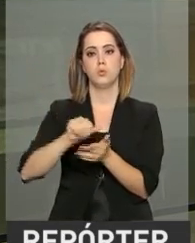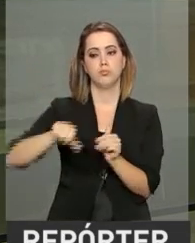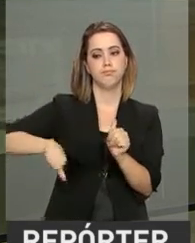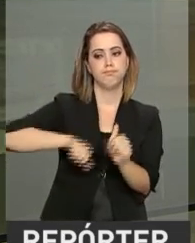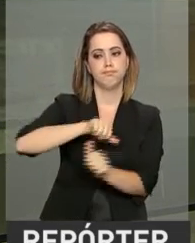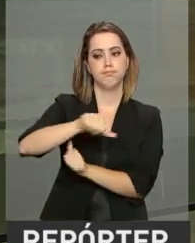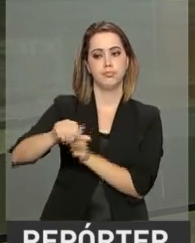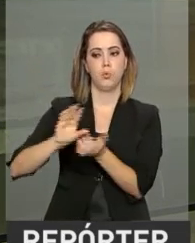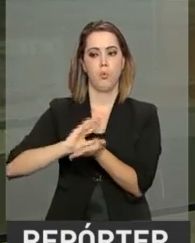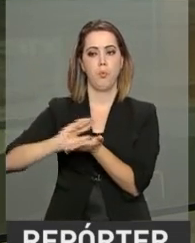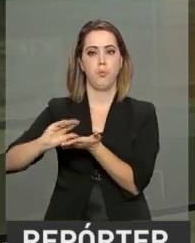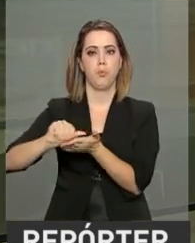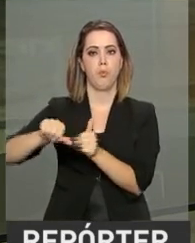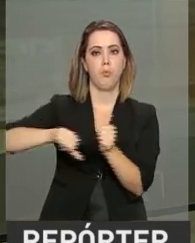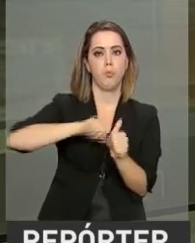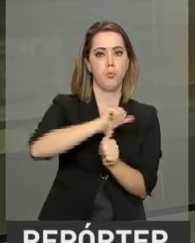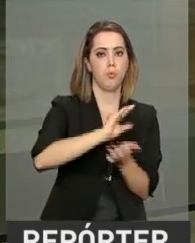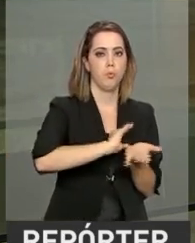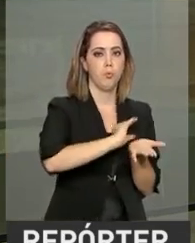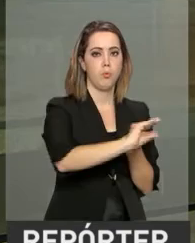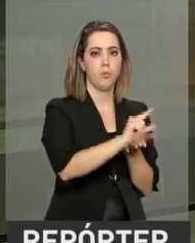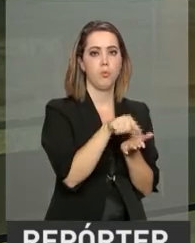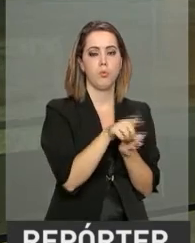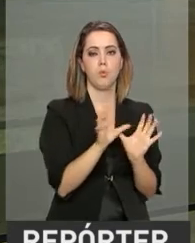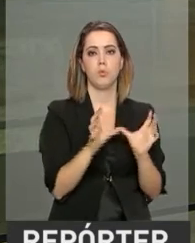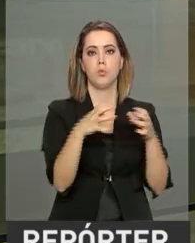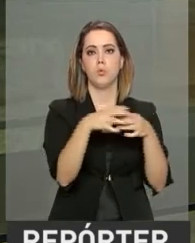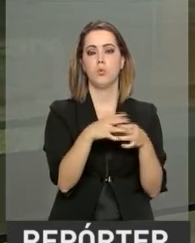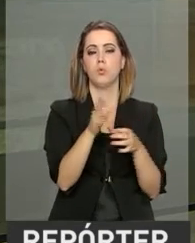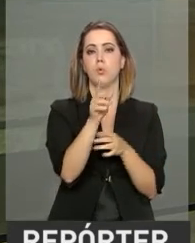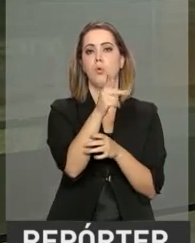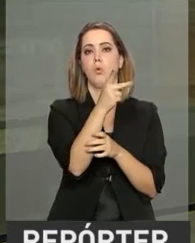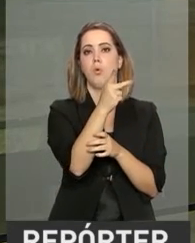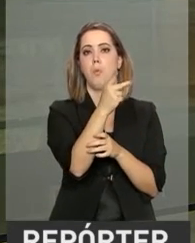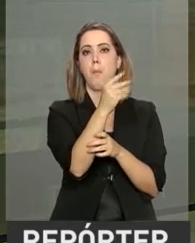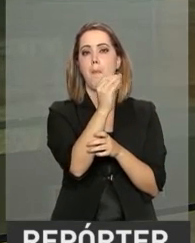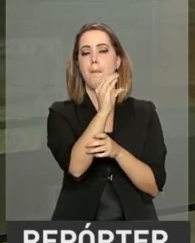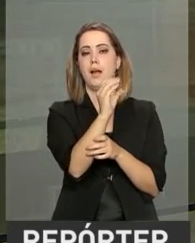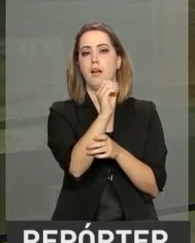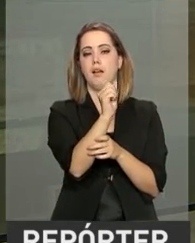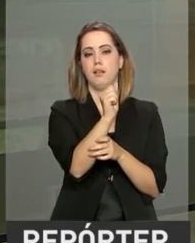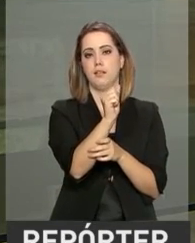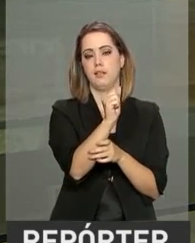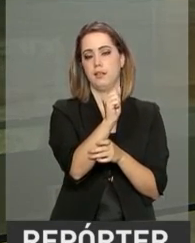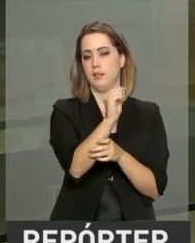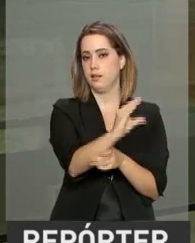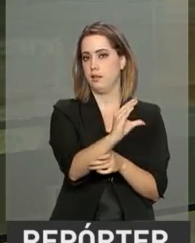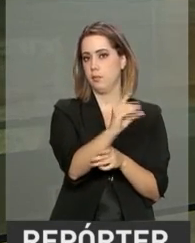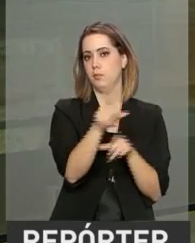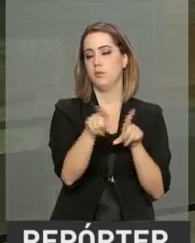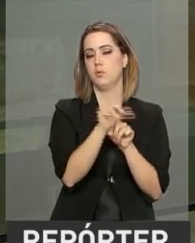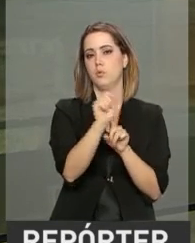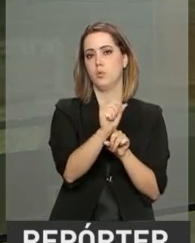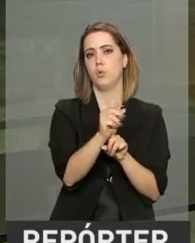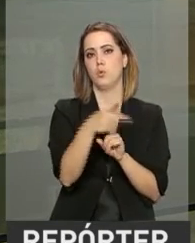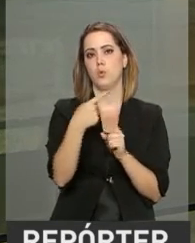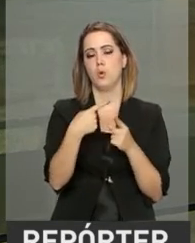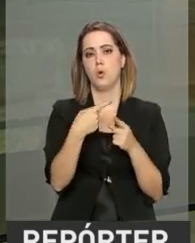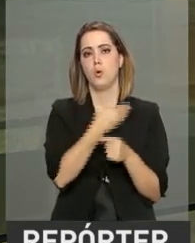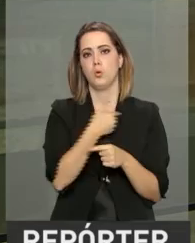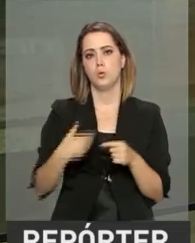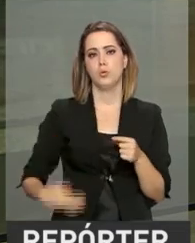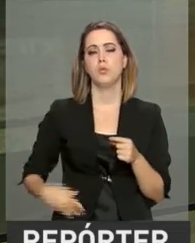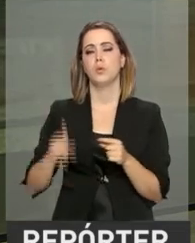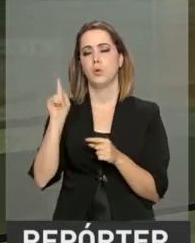parte da carteira do programa de aceleração do crescimento o pac o governo é contra este destaque